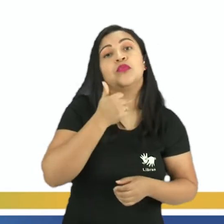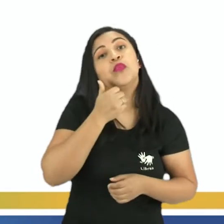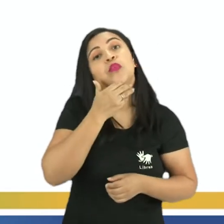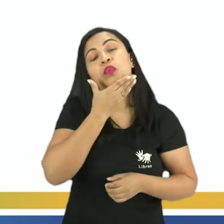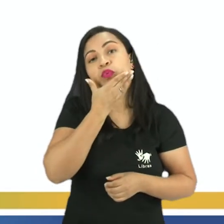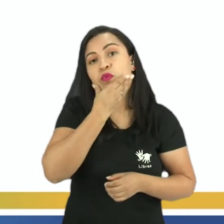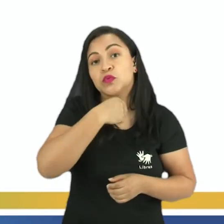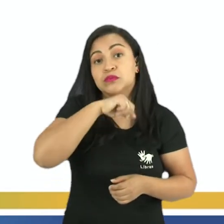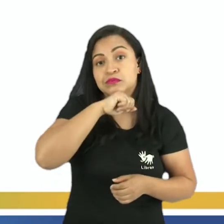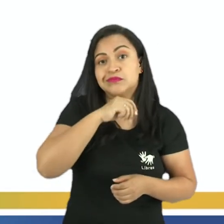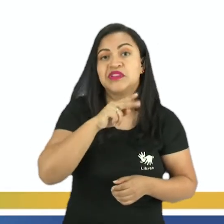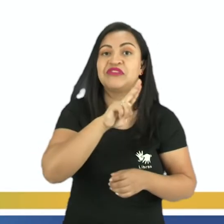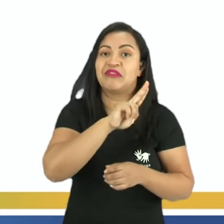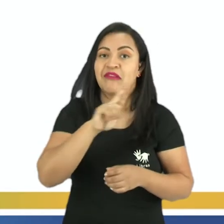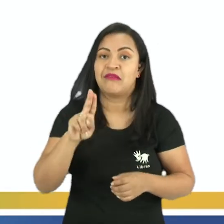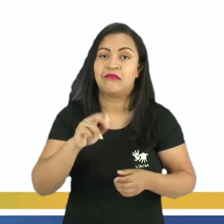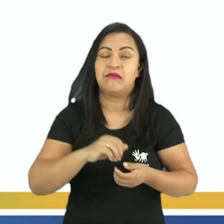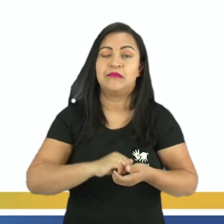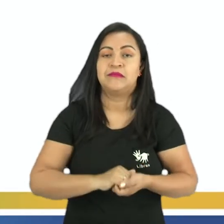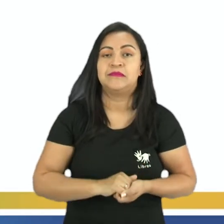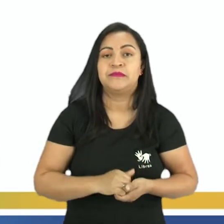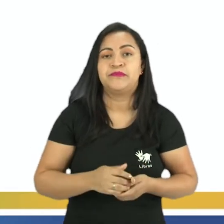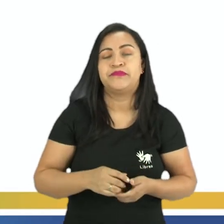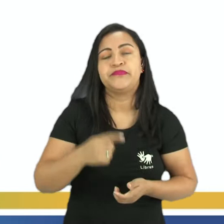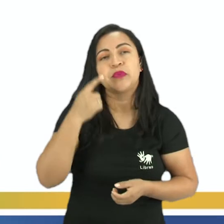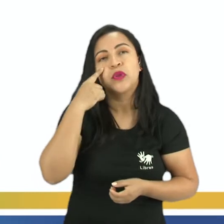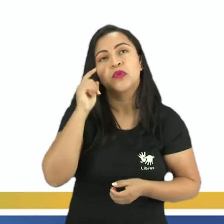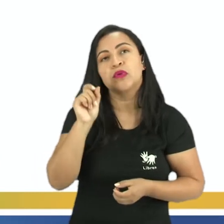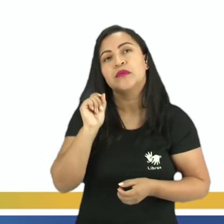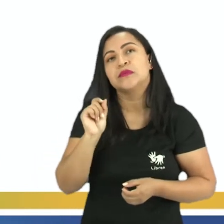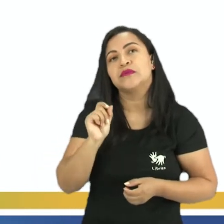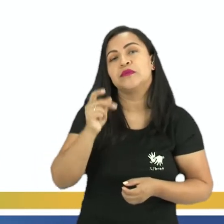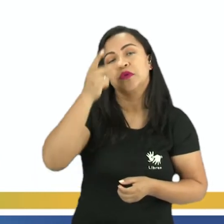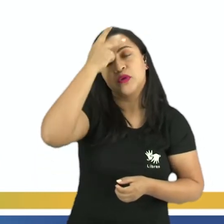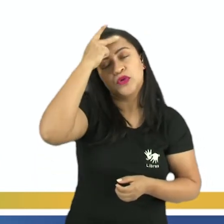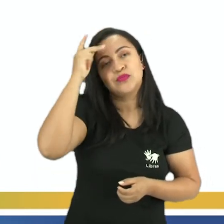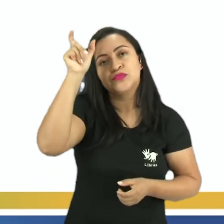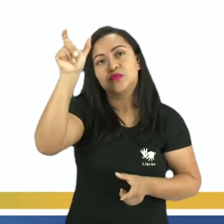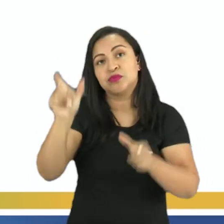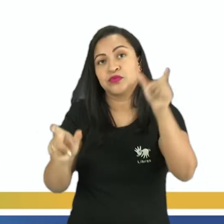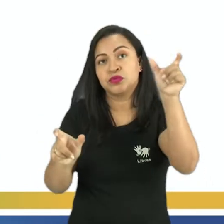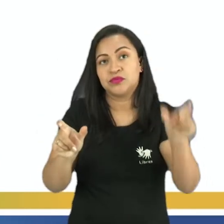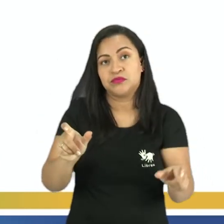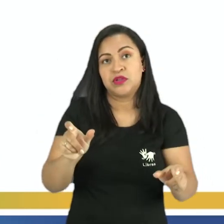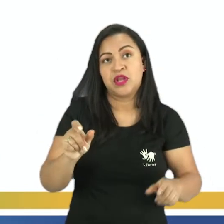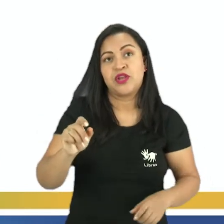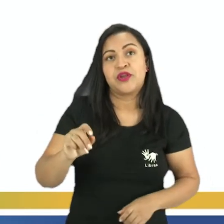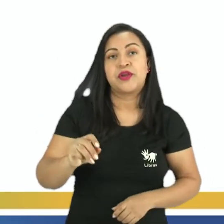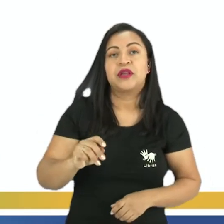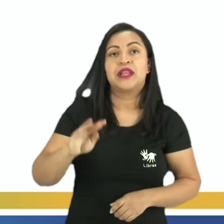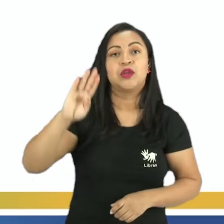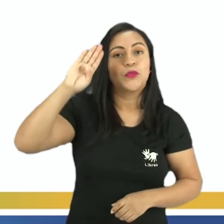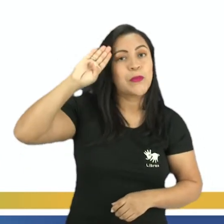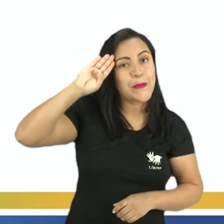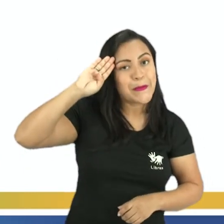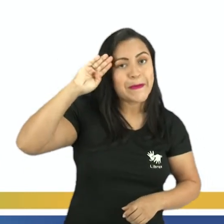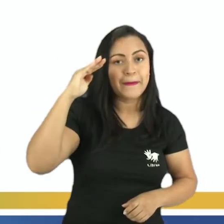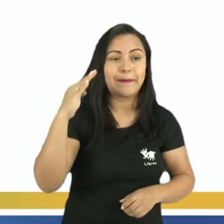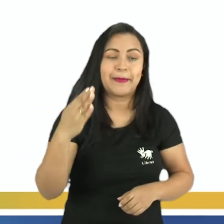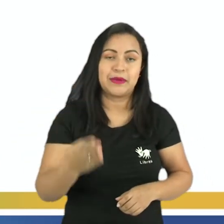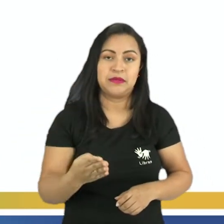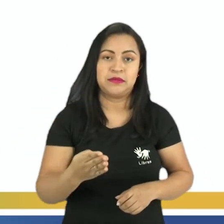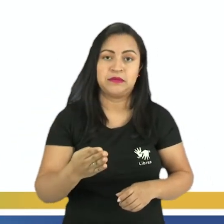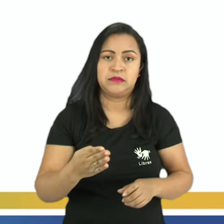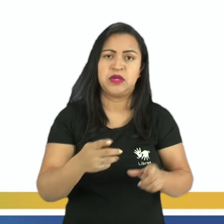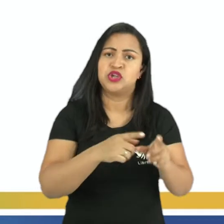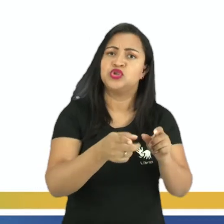vem a fala do pai. Observe que os personagens são classificados em principais e secundários. E também